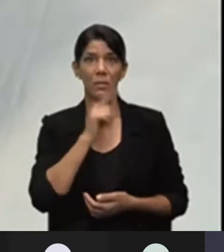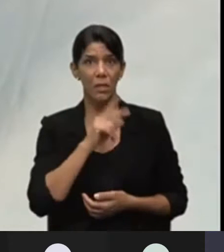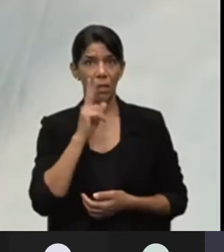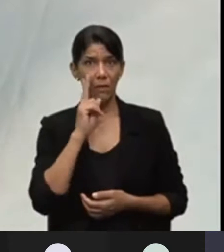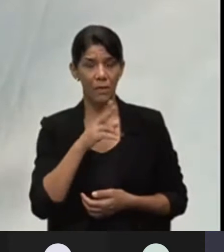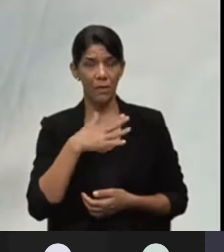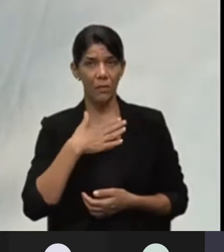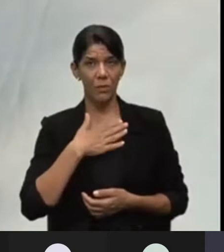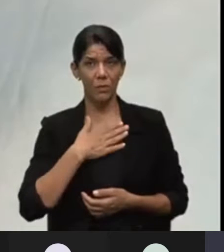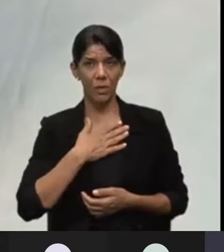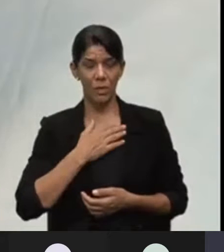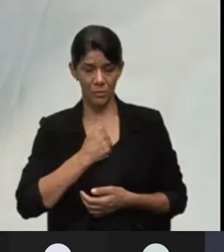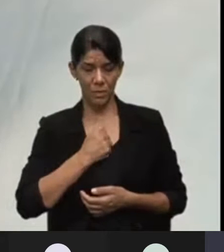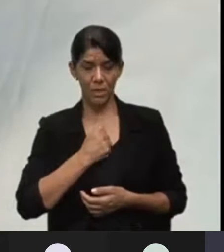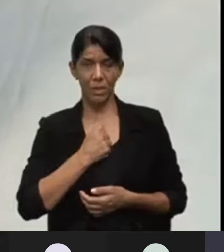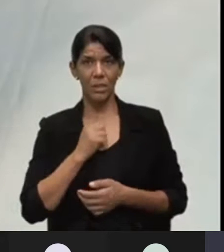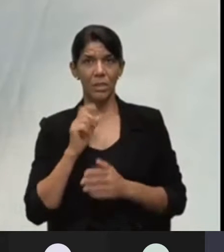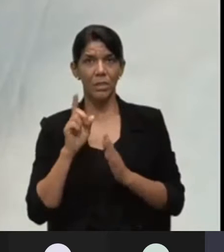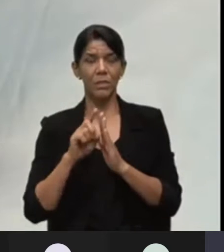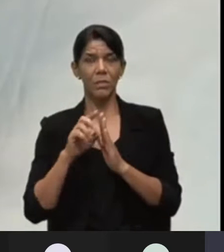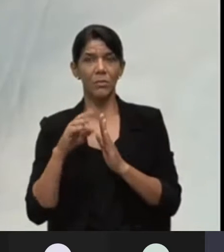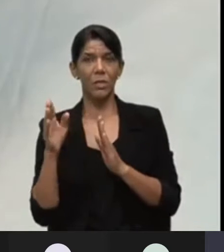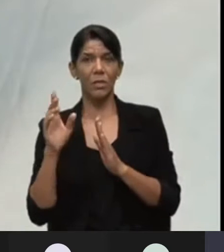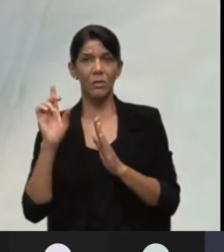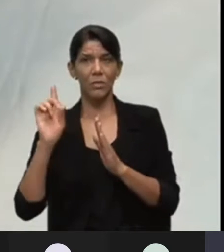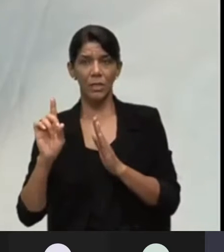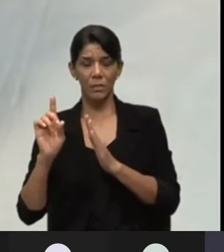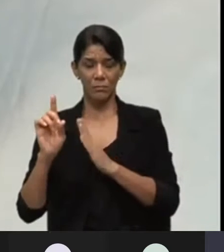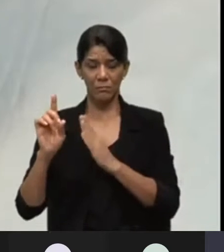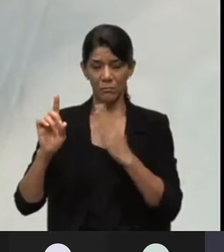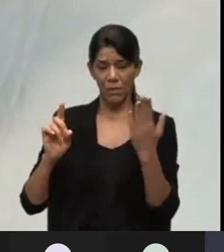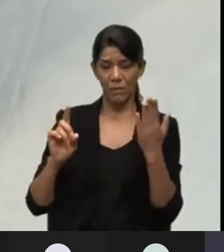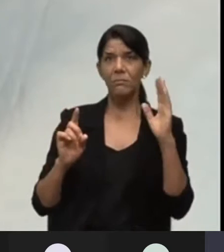a face direita, a face esquerda do coração,